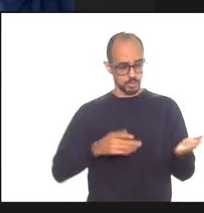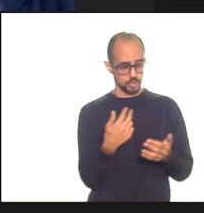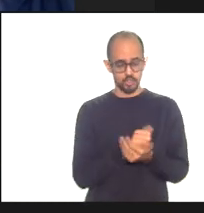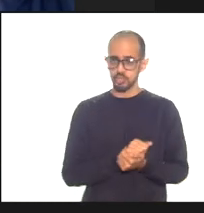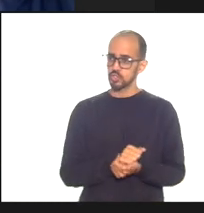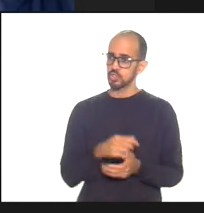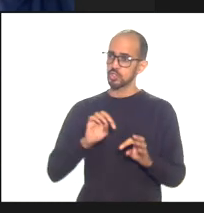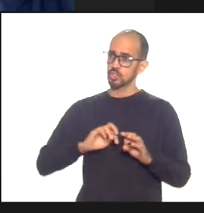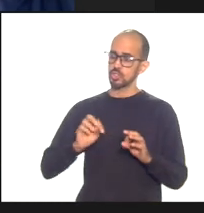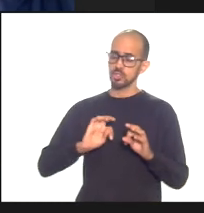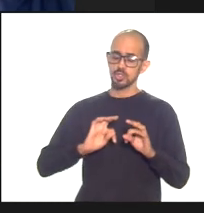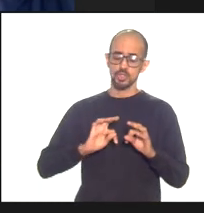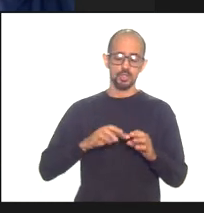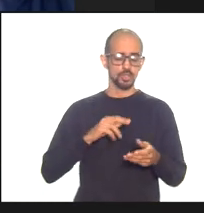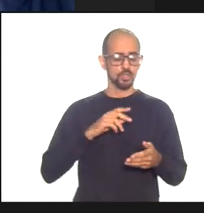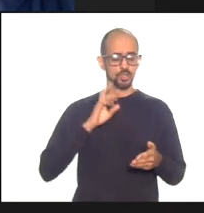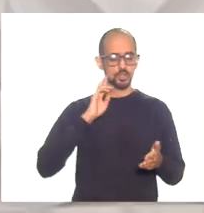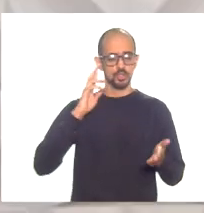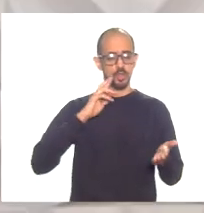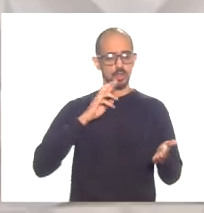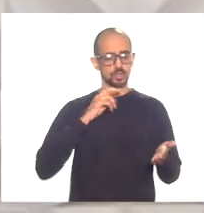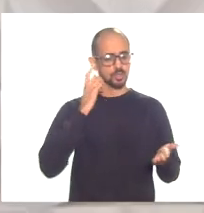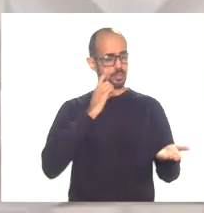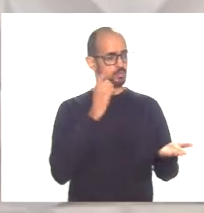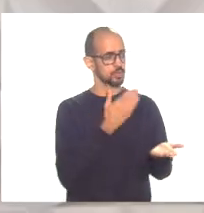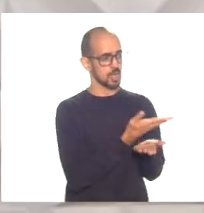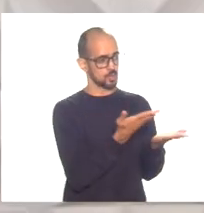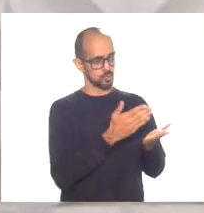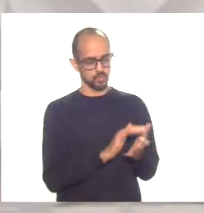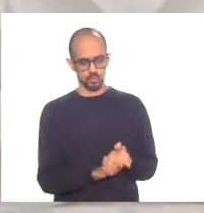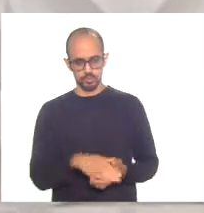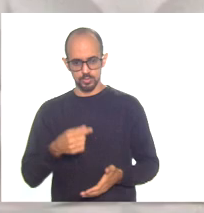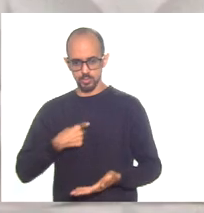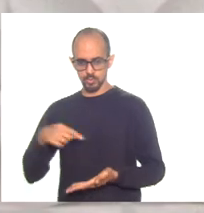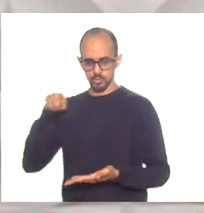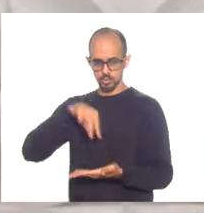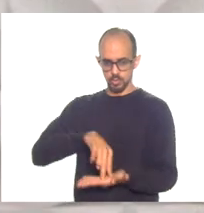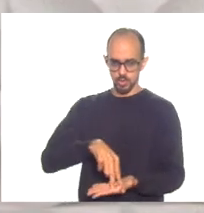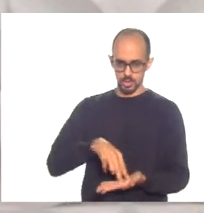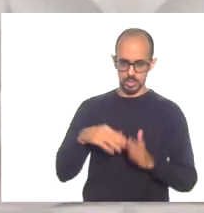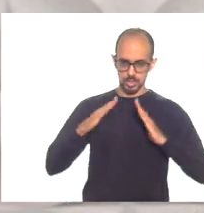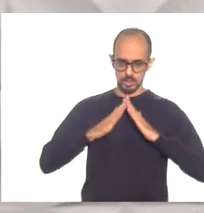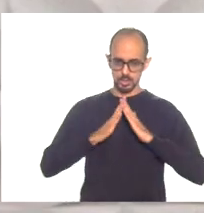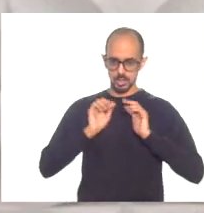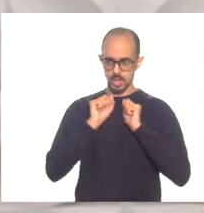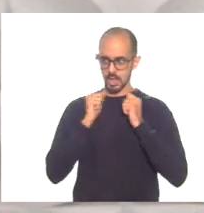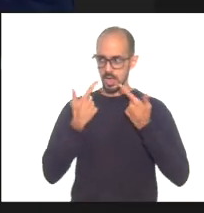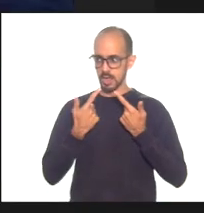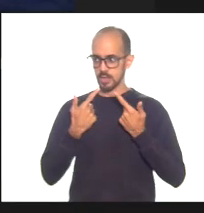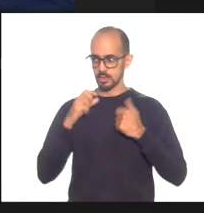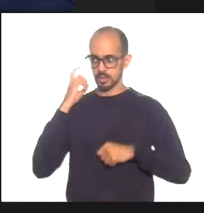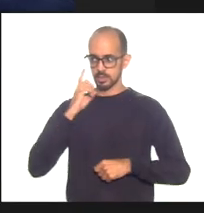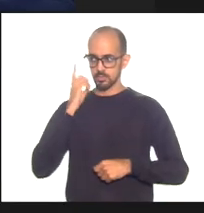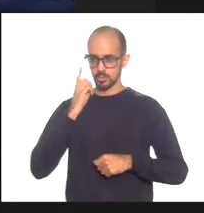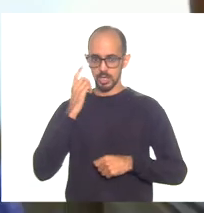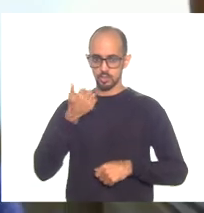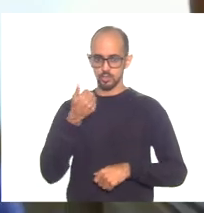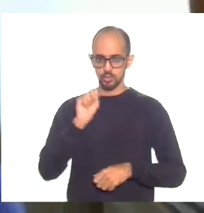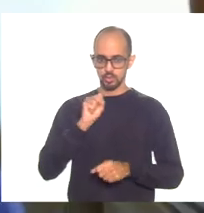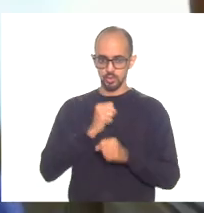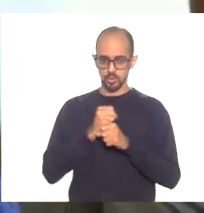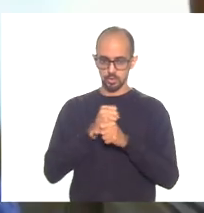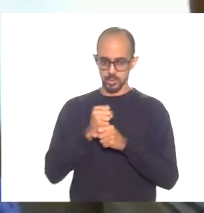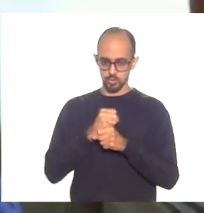senhoras e senhores deputados, estou nessa casa há 18